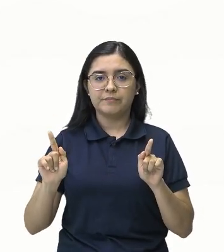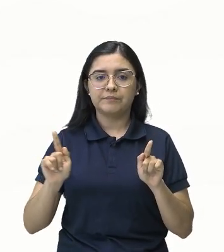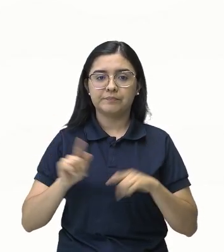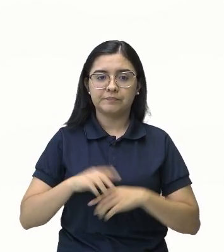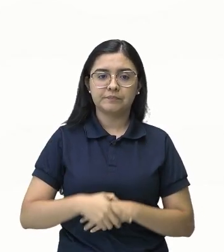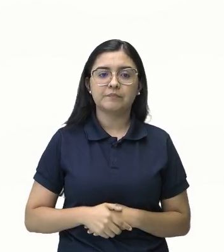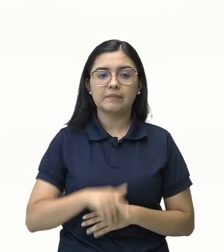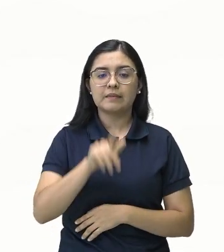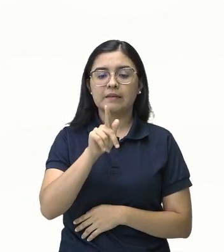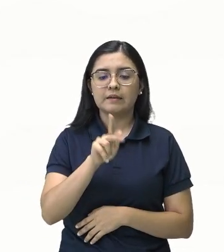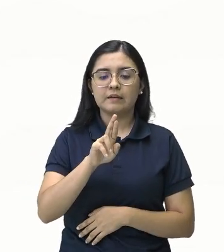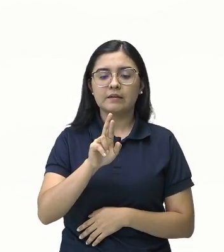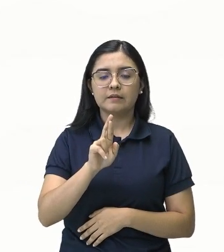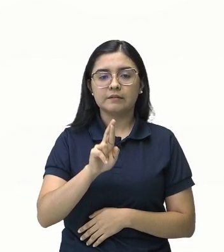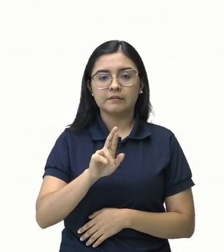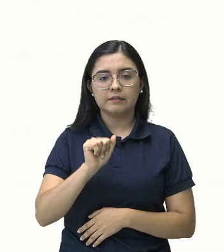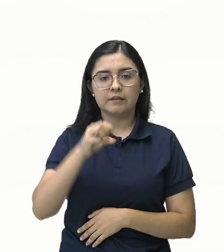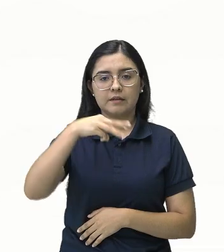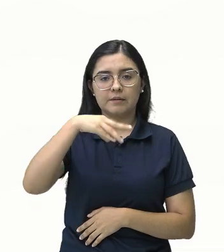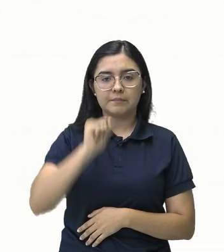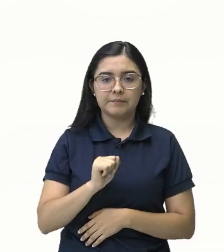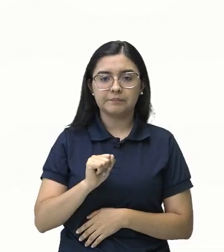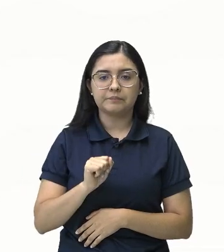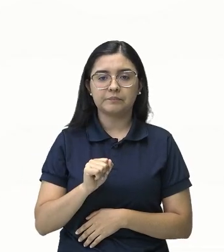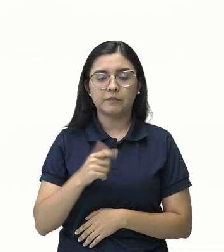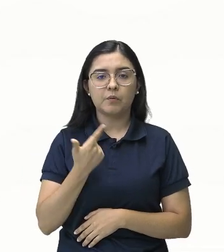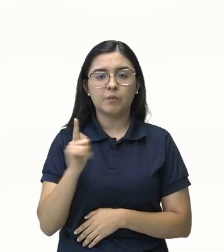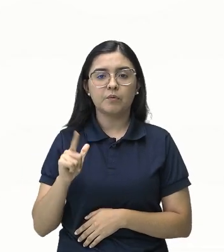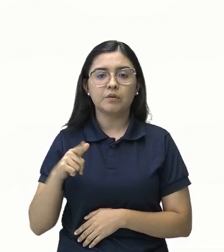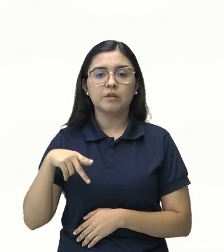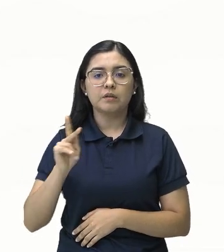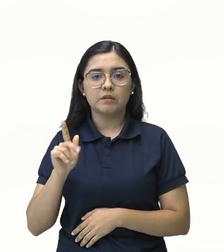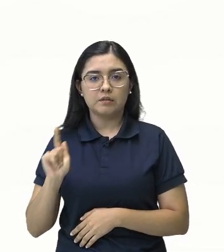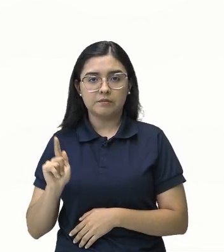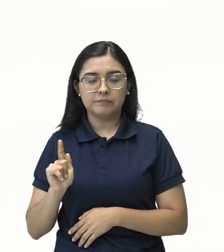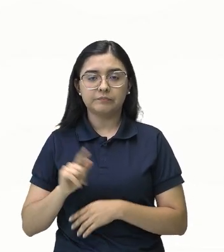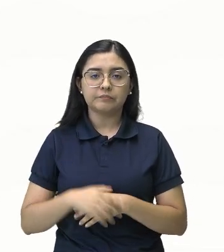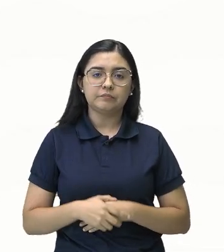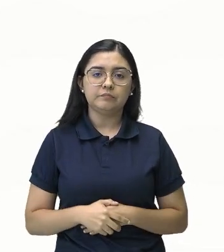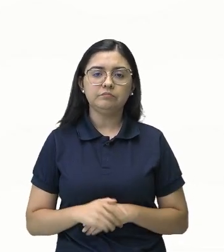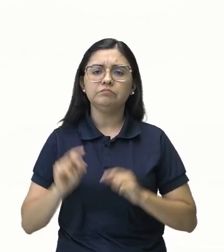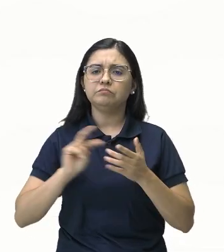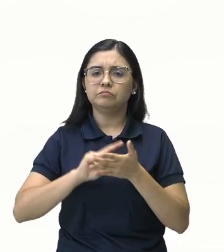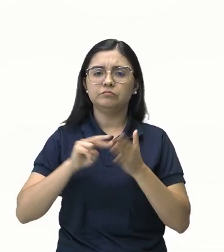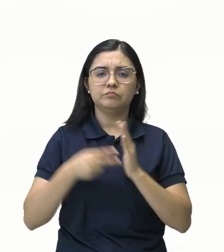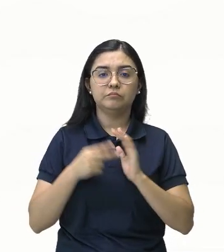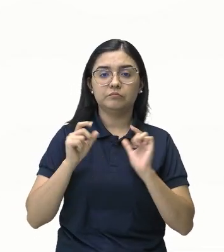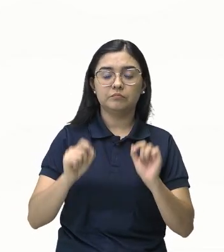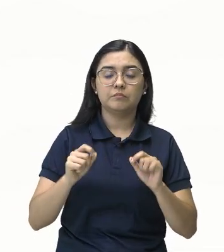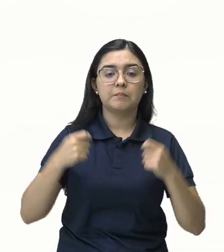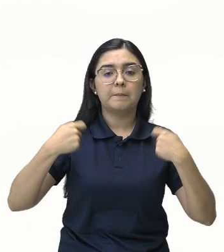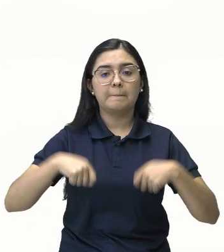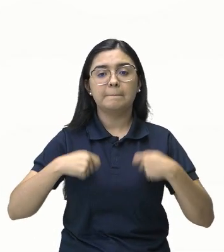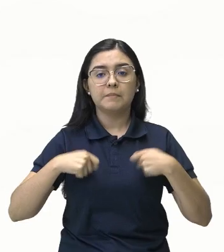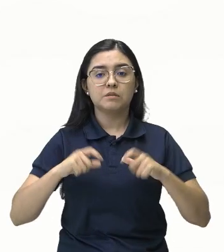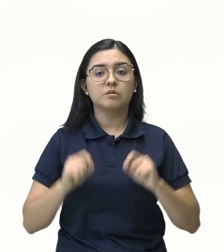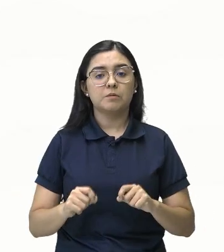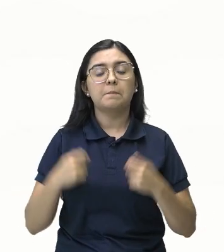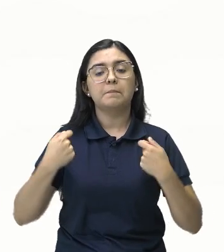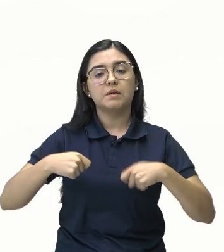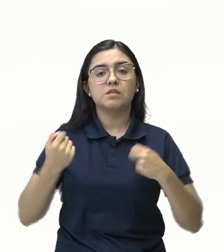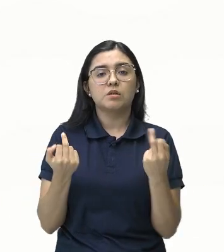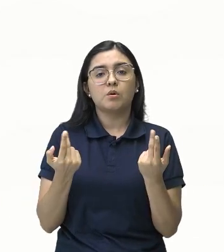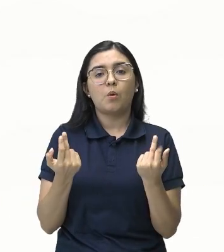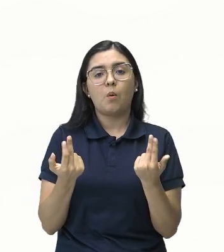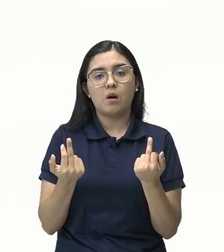está em gramas e o outro está em quilogramas. O que isso significa? Que eu preciso deixar os dois na